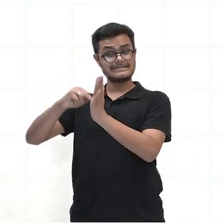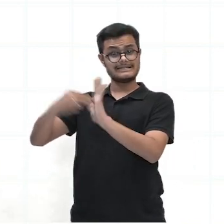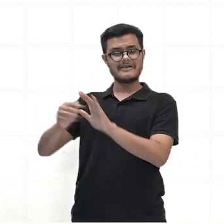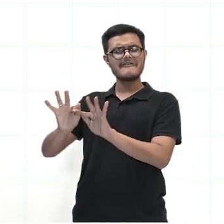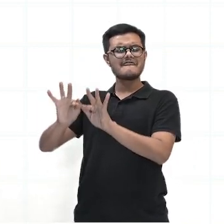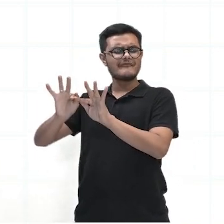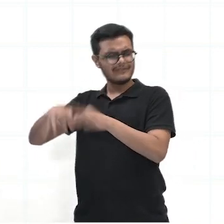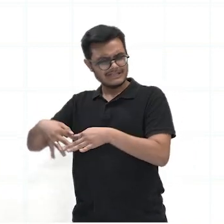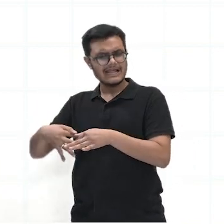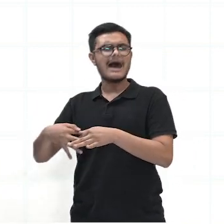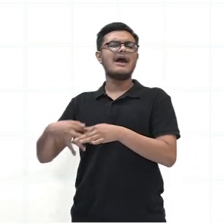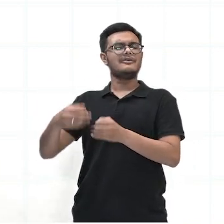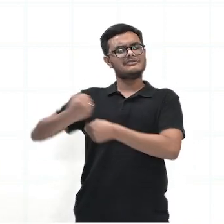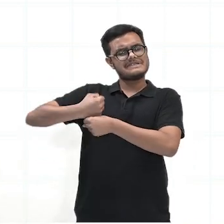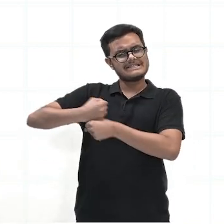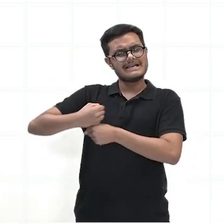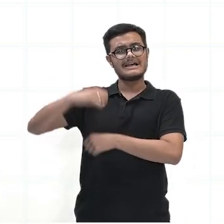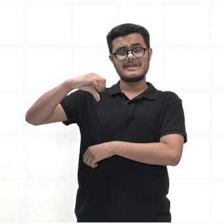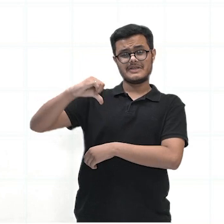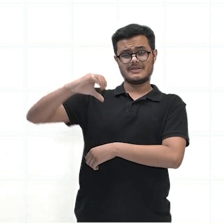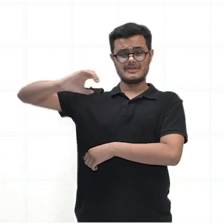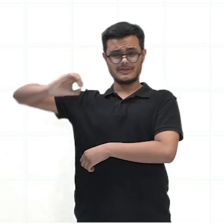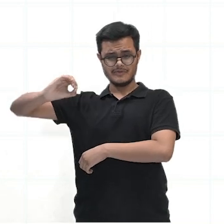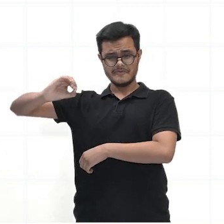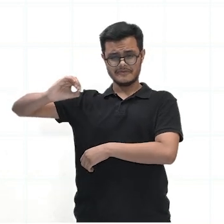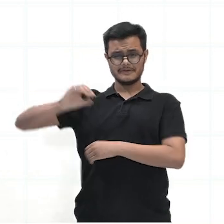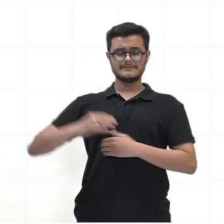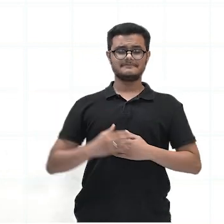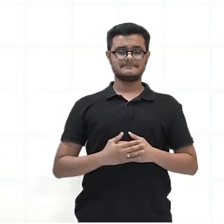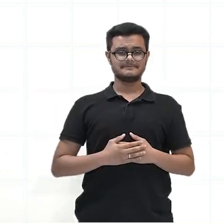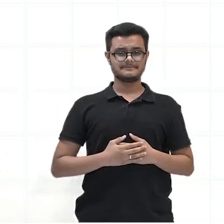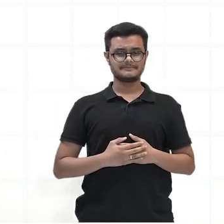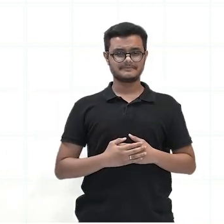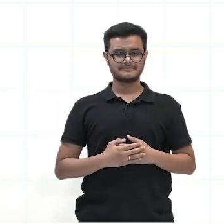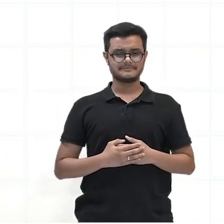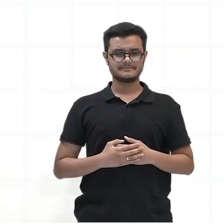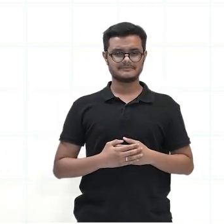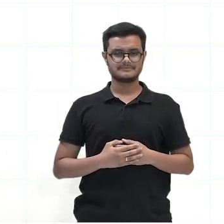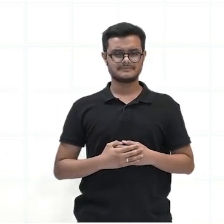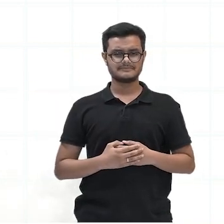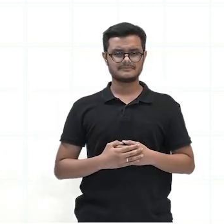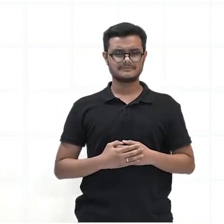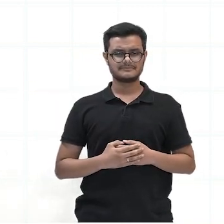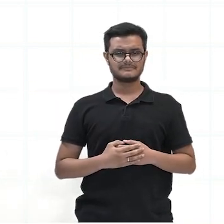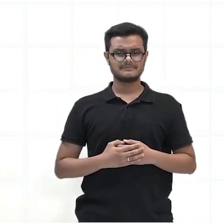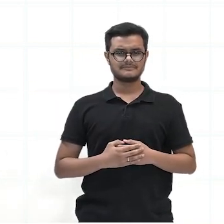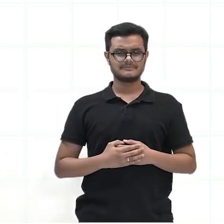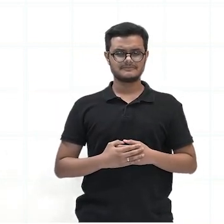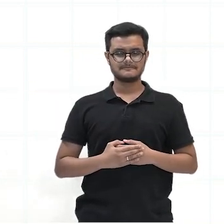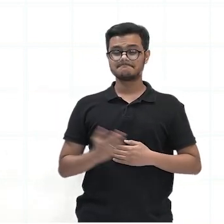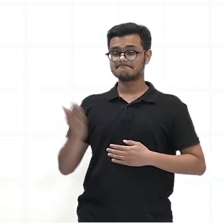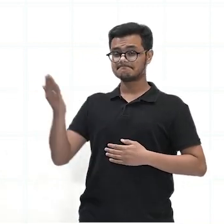anos 90, a Japanese artist, olha aí,